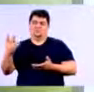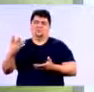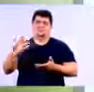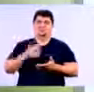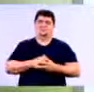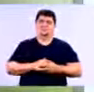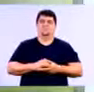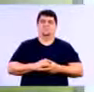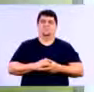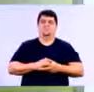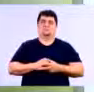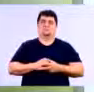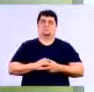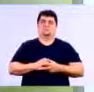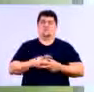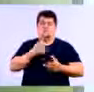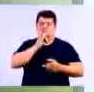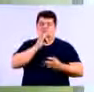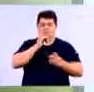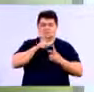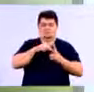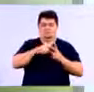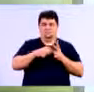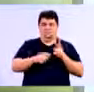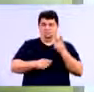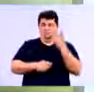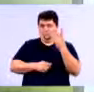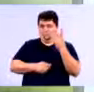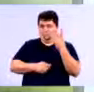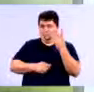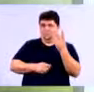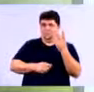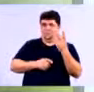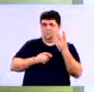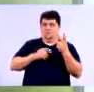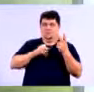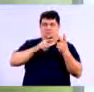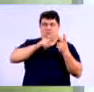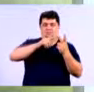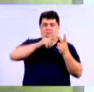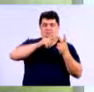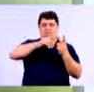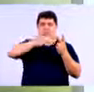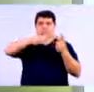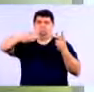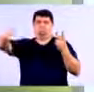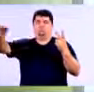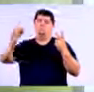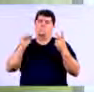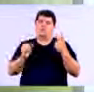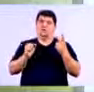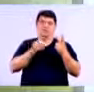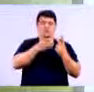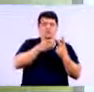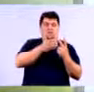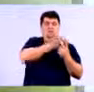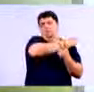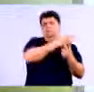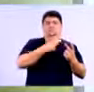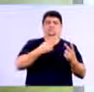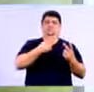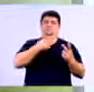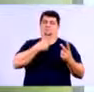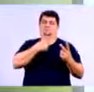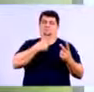mais 2. Deu 60 dias que esse recurso está aplicado, a partir de 61 você vai poder resgatar.